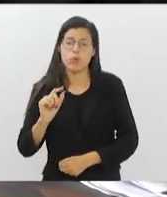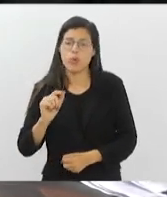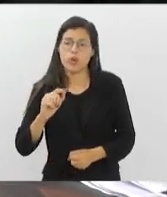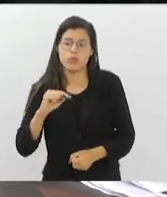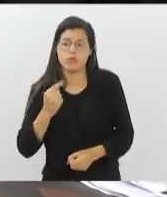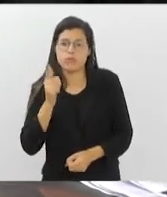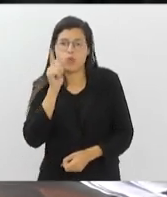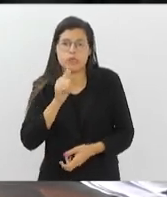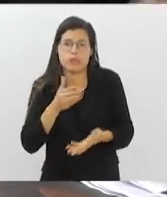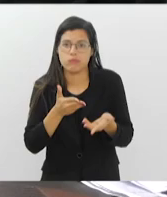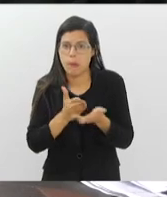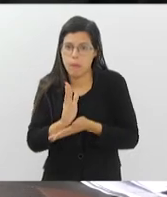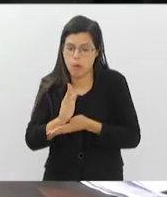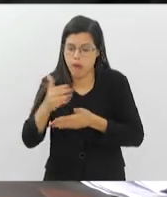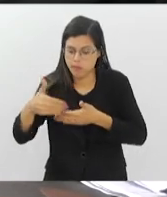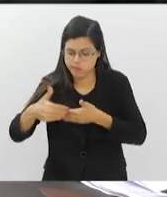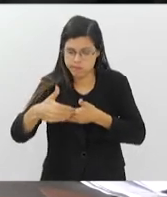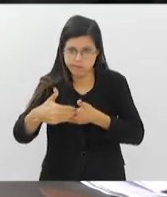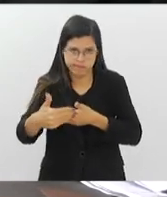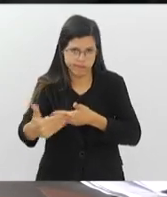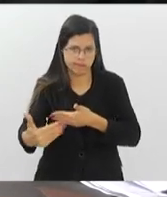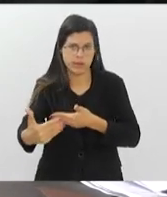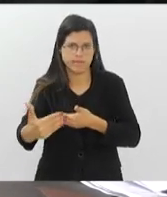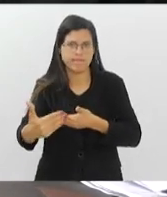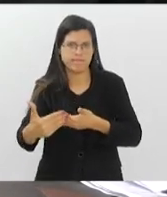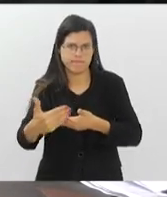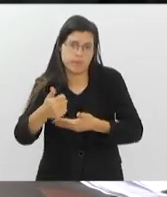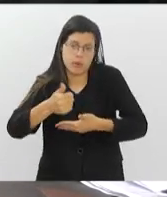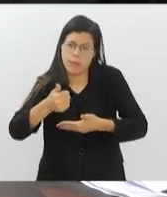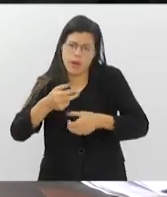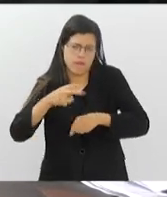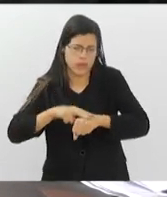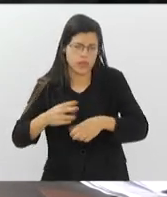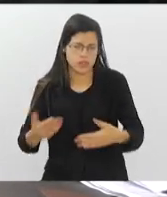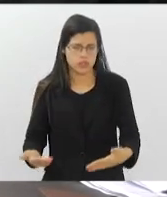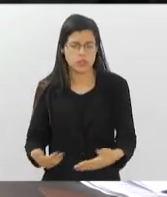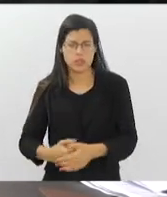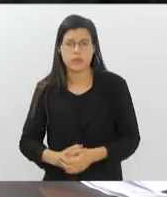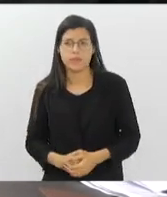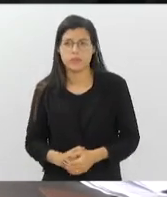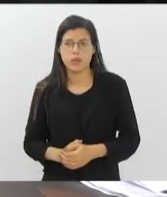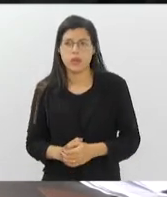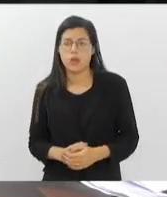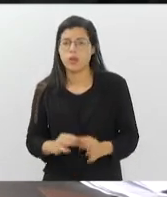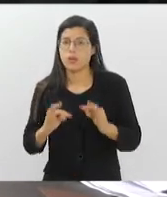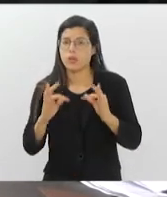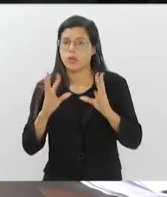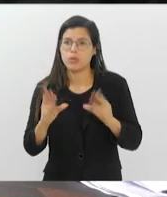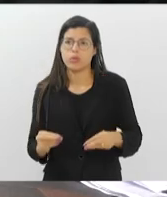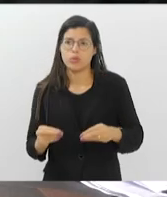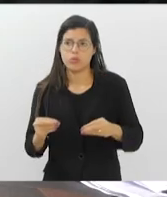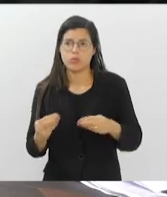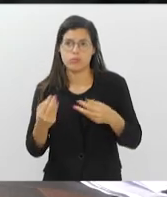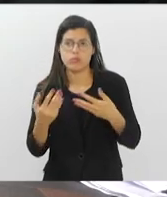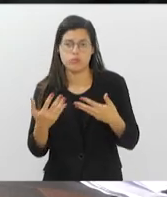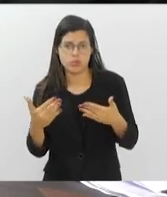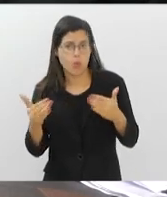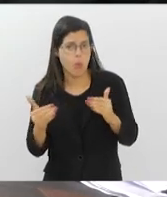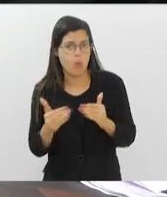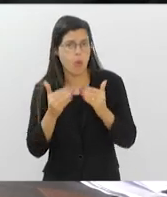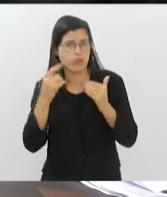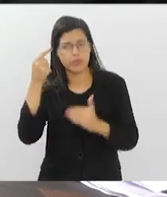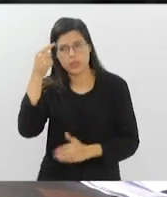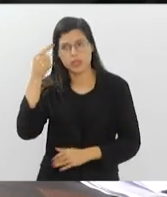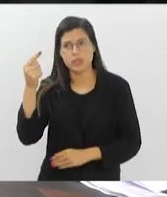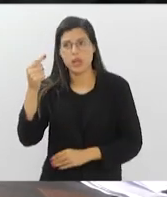andando. Então, e a primeira vez. Então, para que todos se somem a essa ideia de que não tem